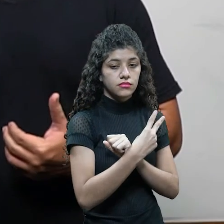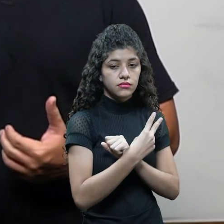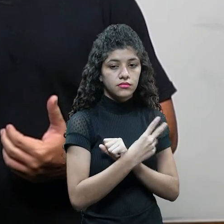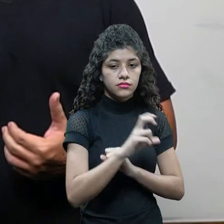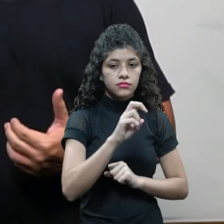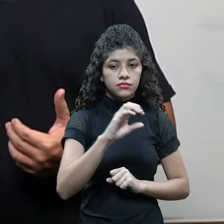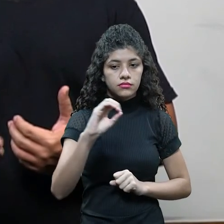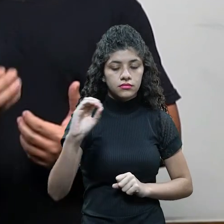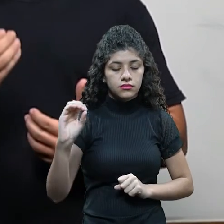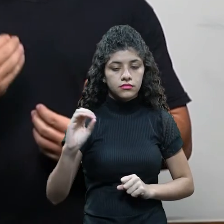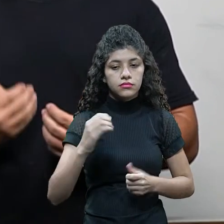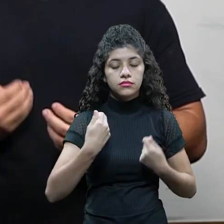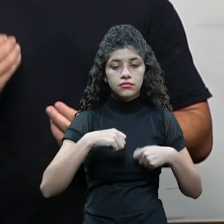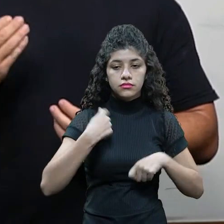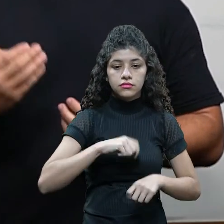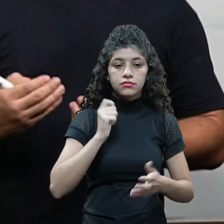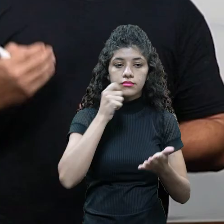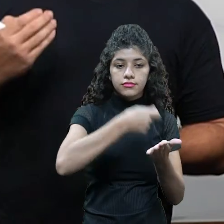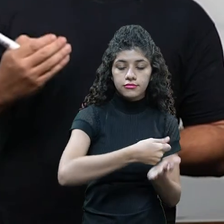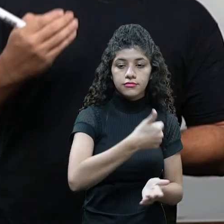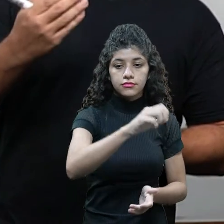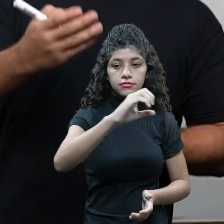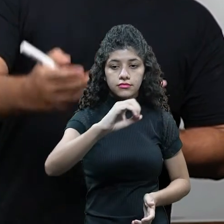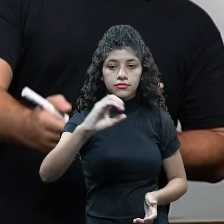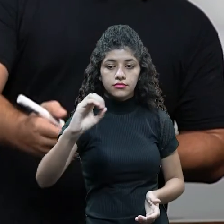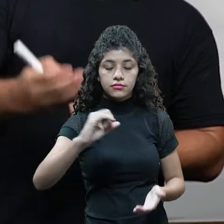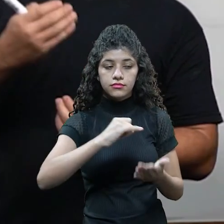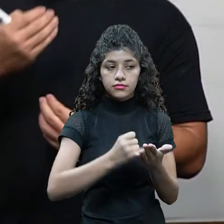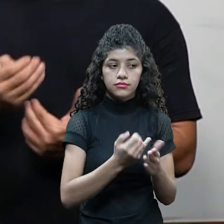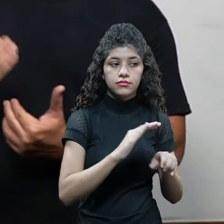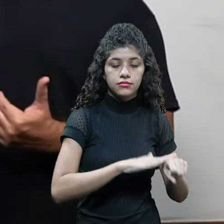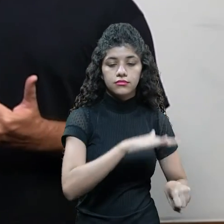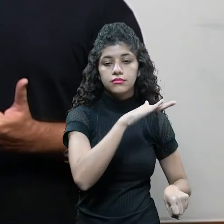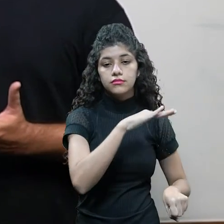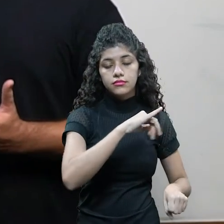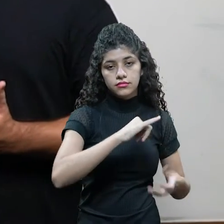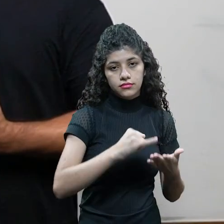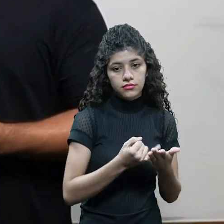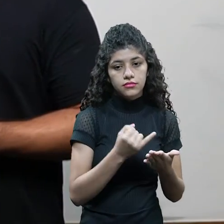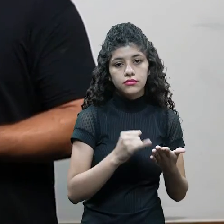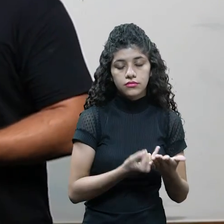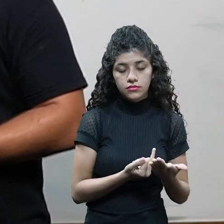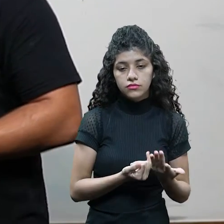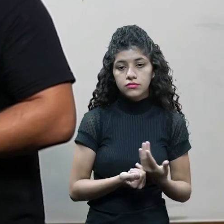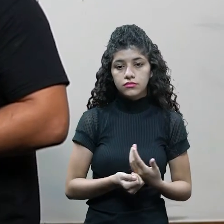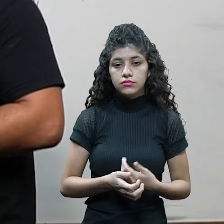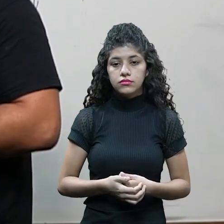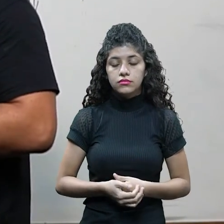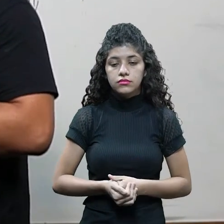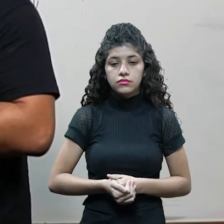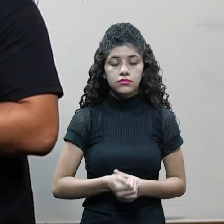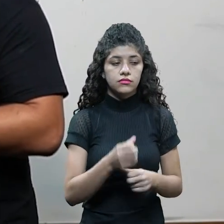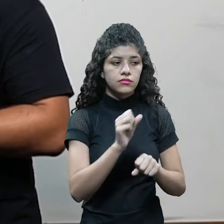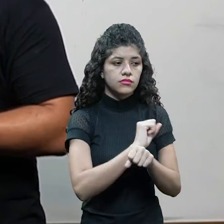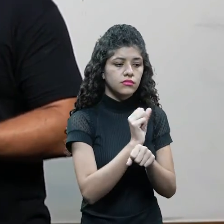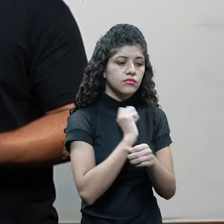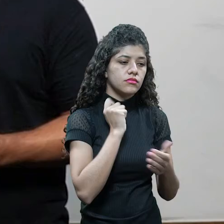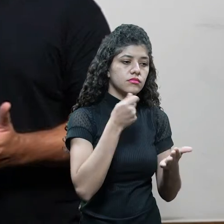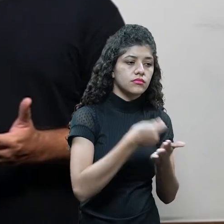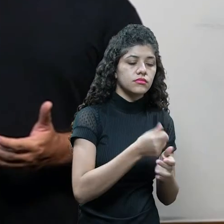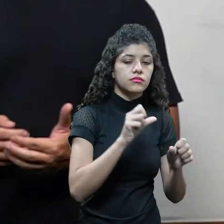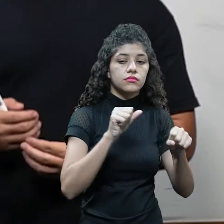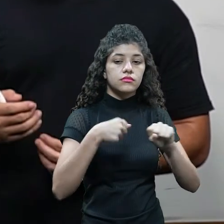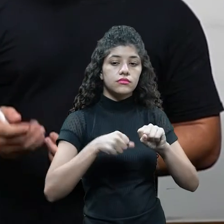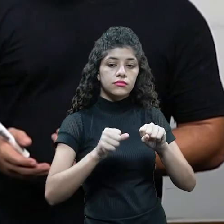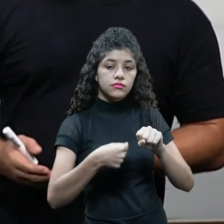vou ter que pagar 600, ou seja, eu vou pagar R$100 a mais. Isso é juros. Você vai financiar um carro, vai financiar uma